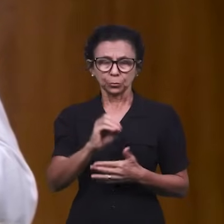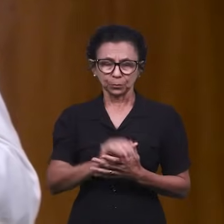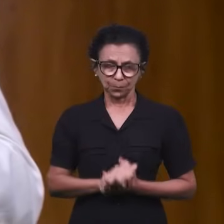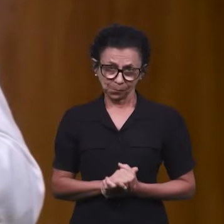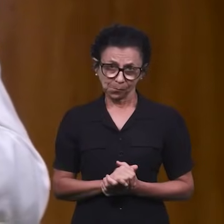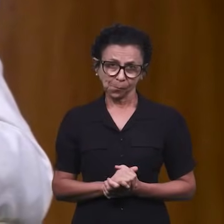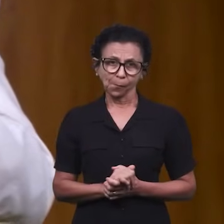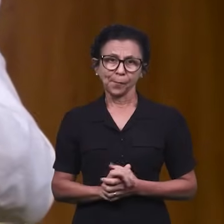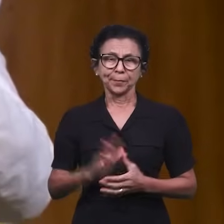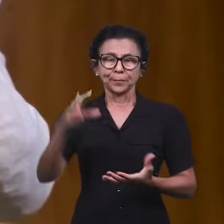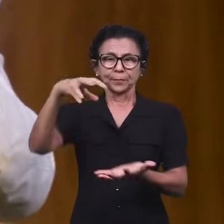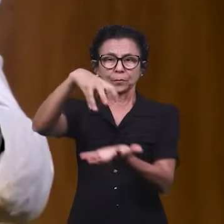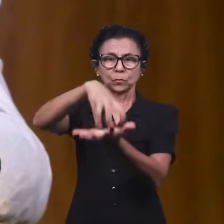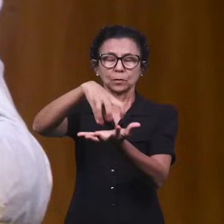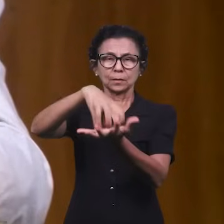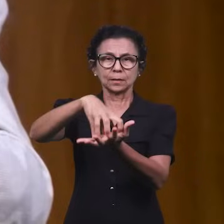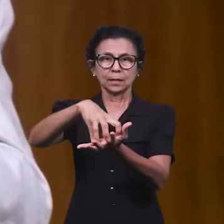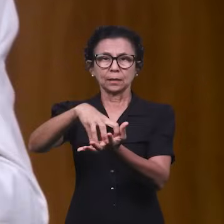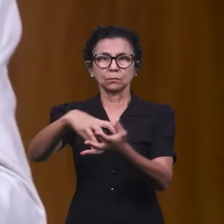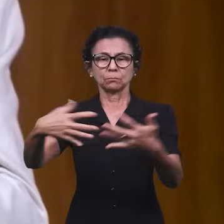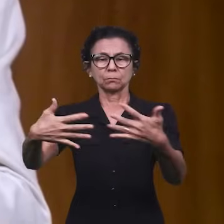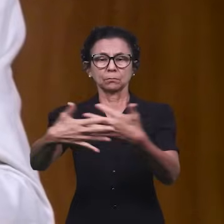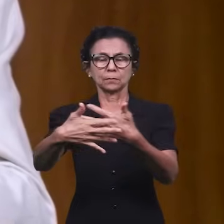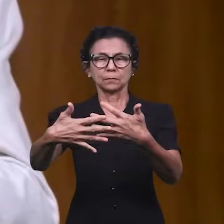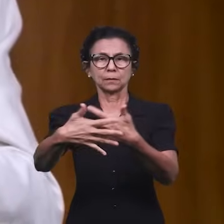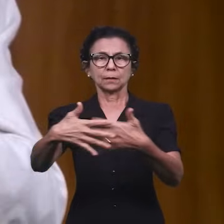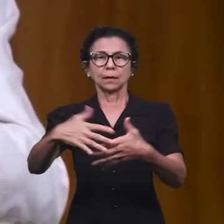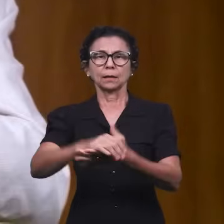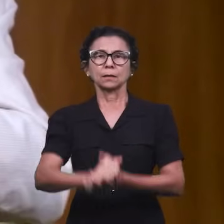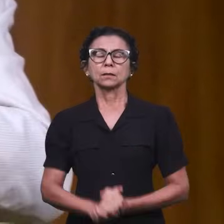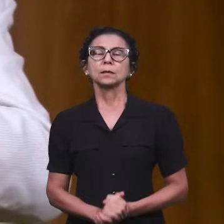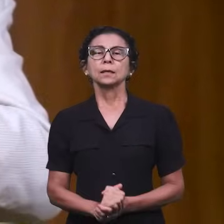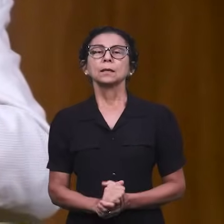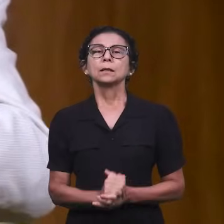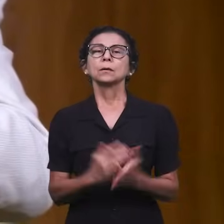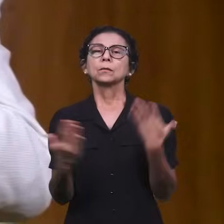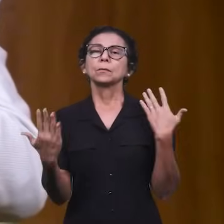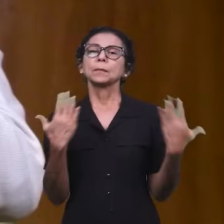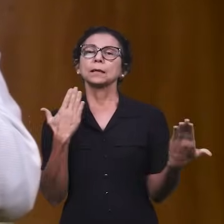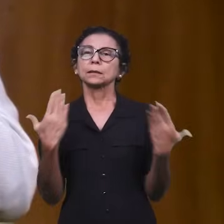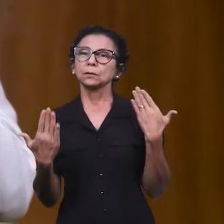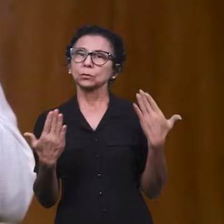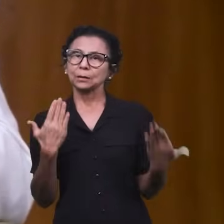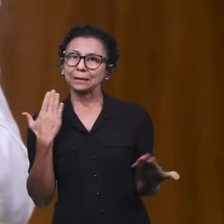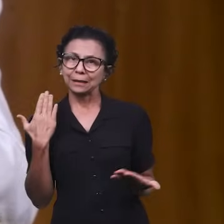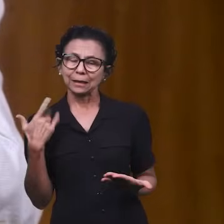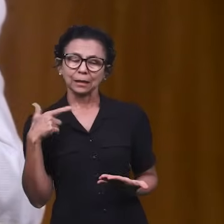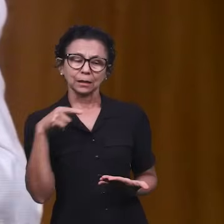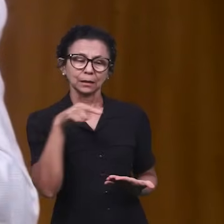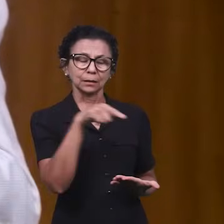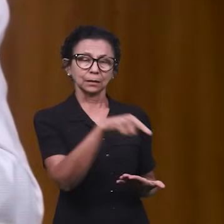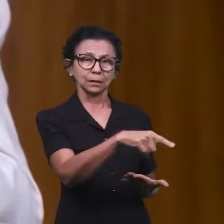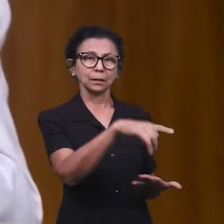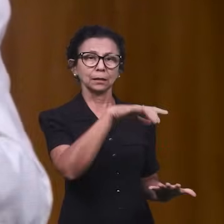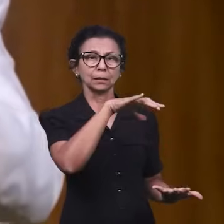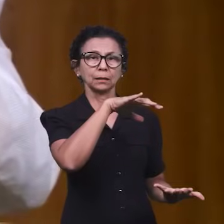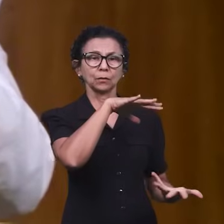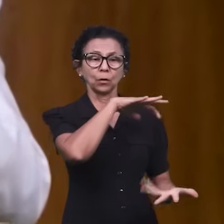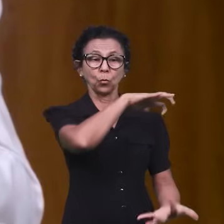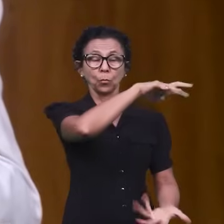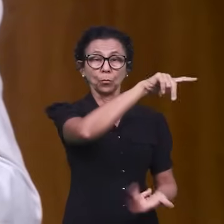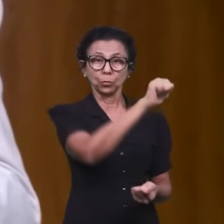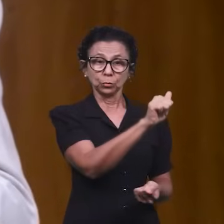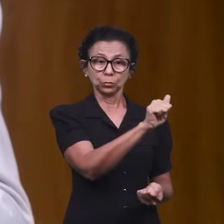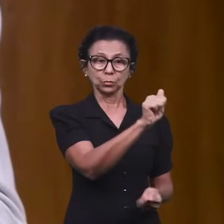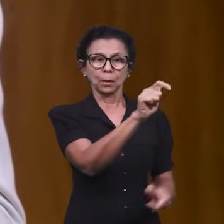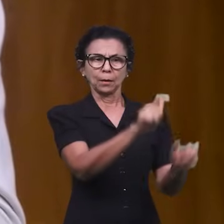preconceitos também, com valores e princípios. Esse muro que o mundo construiu em volta dele, no dia